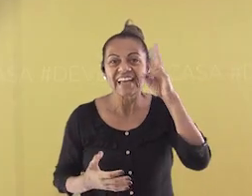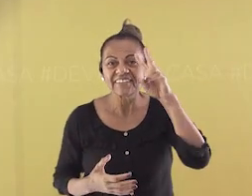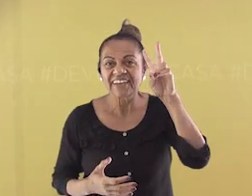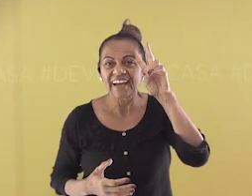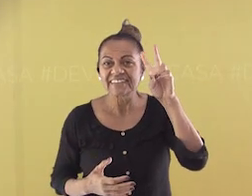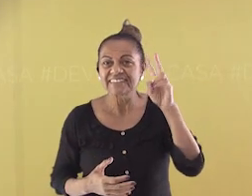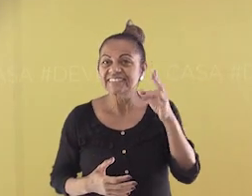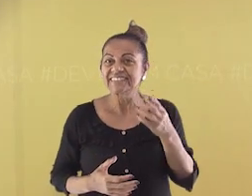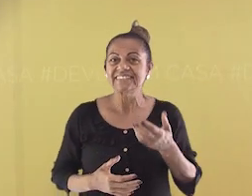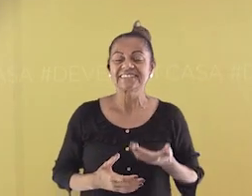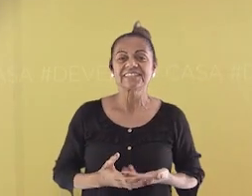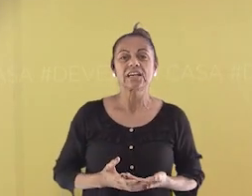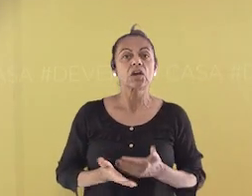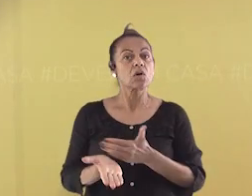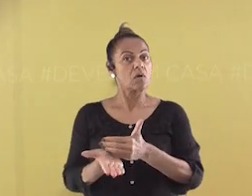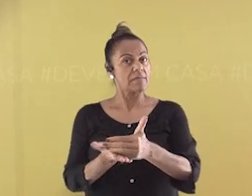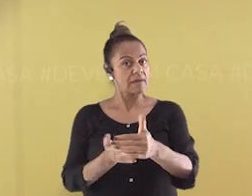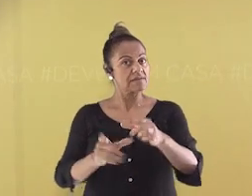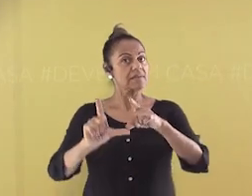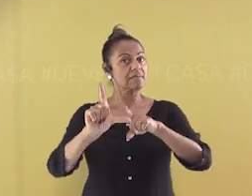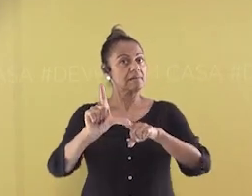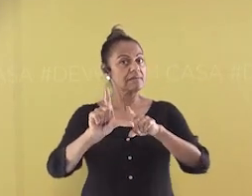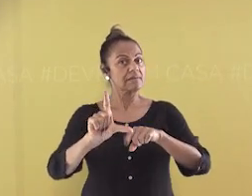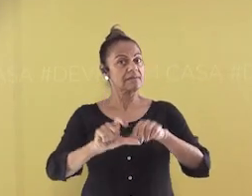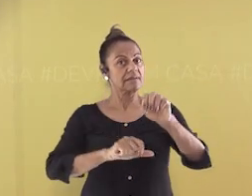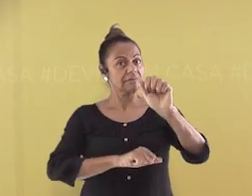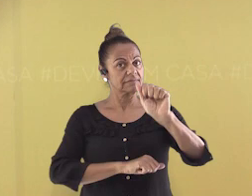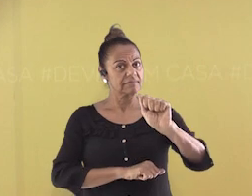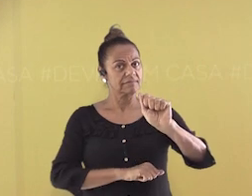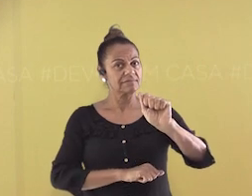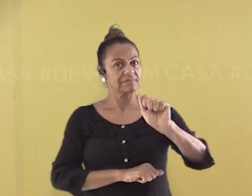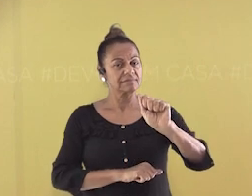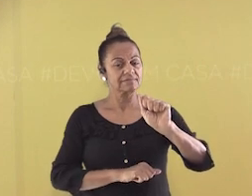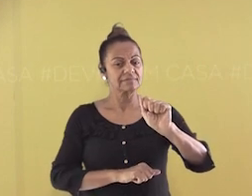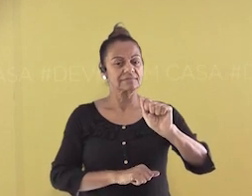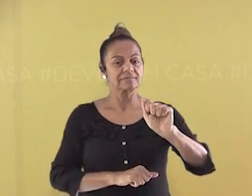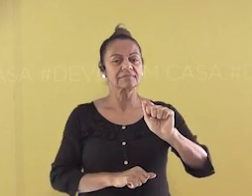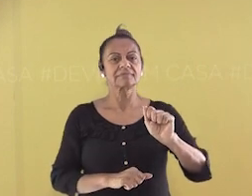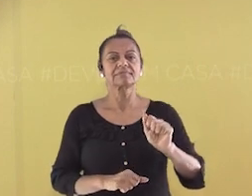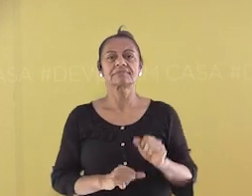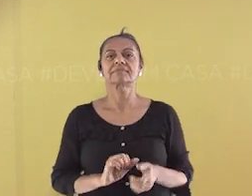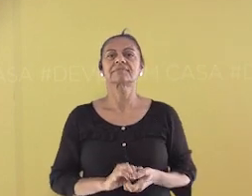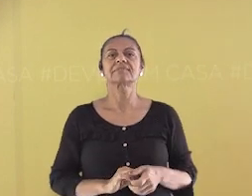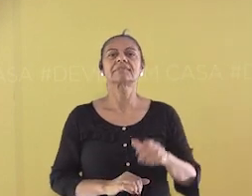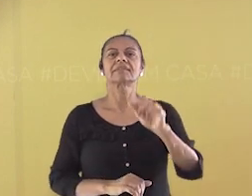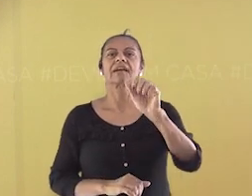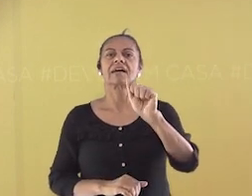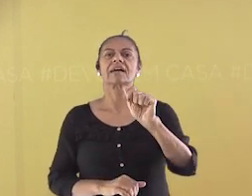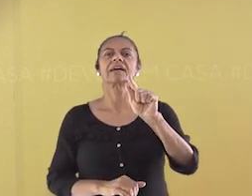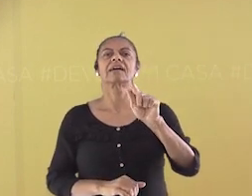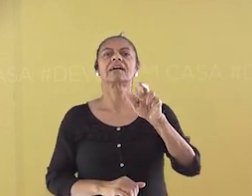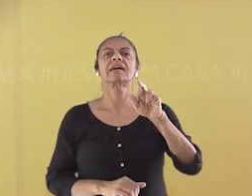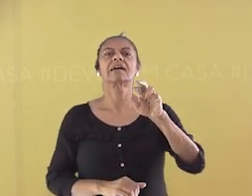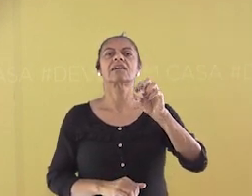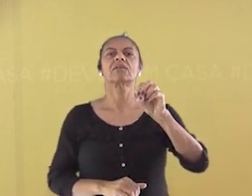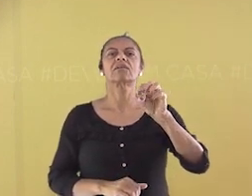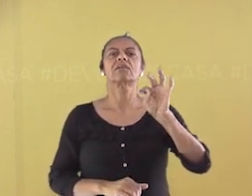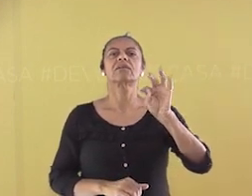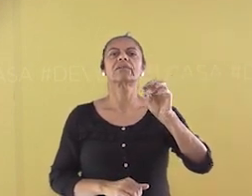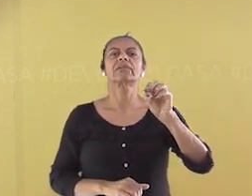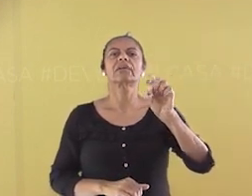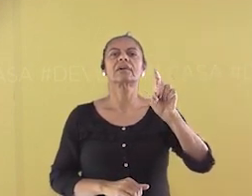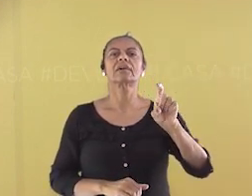Se lembraram? Começa com a letra A. Quem marcou